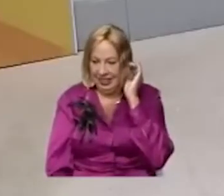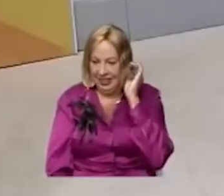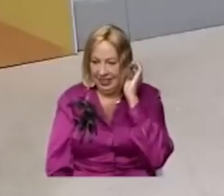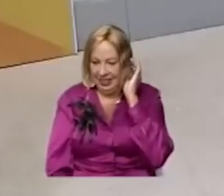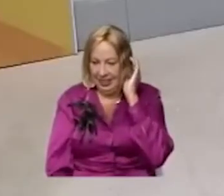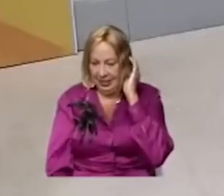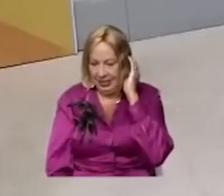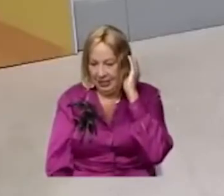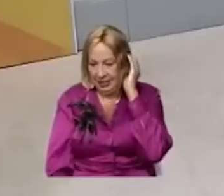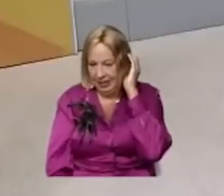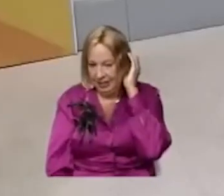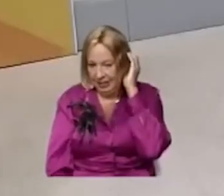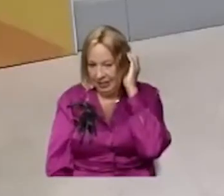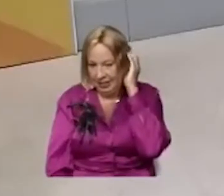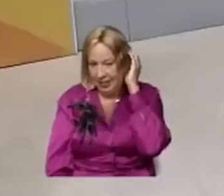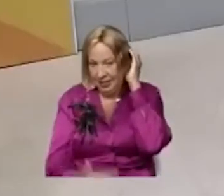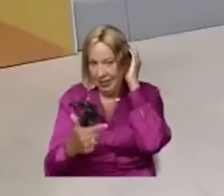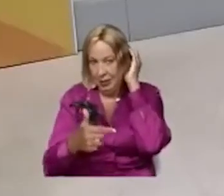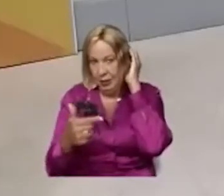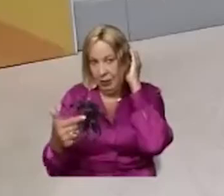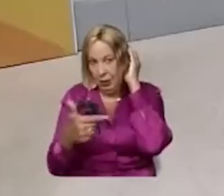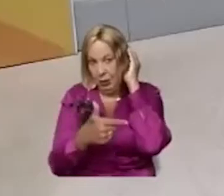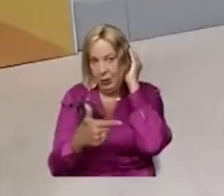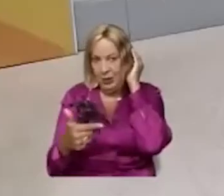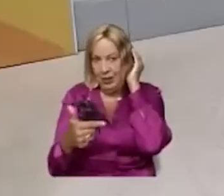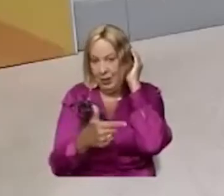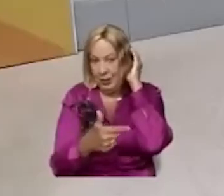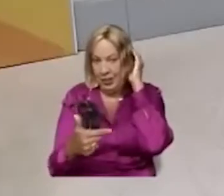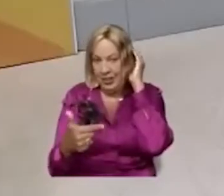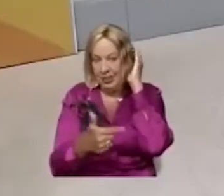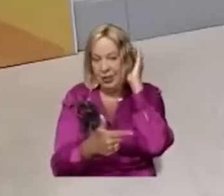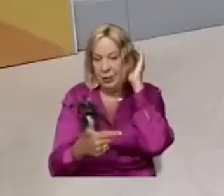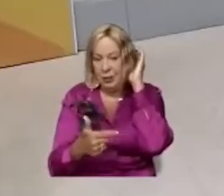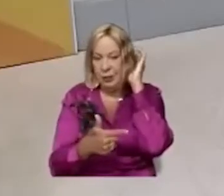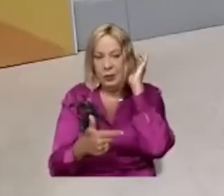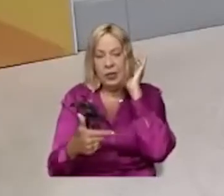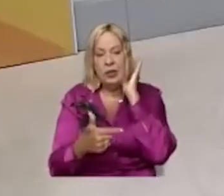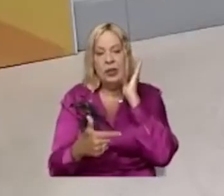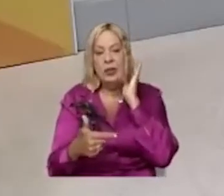45, quem quer o 22, hein? Marque, 22,